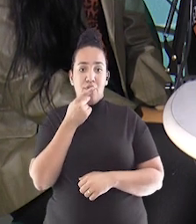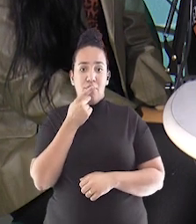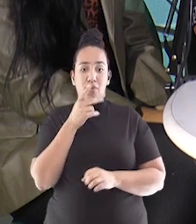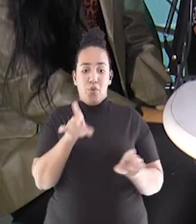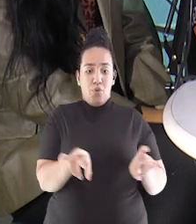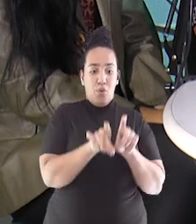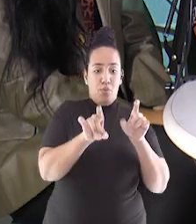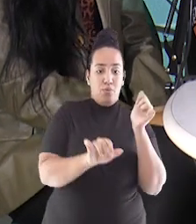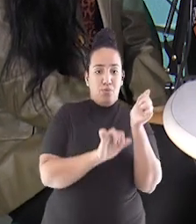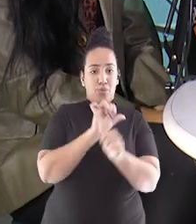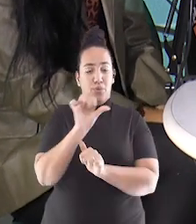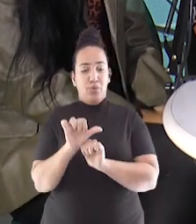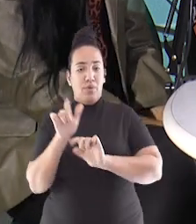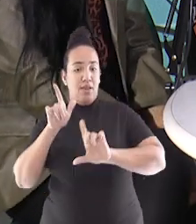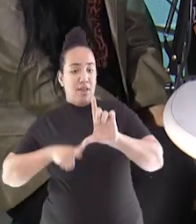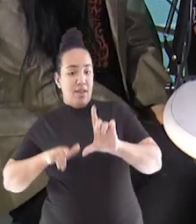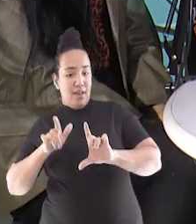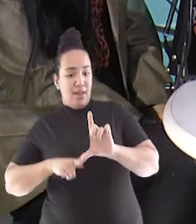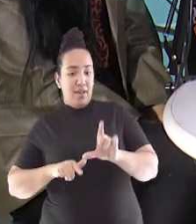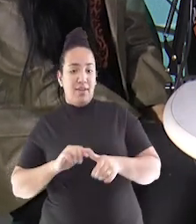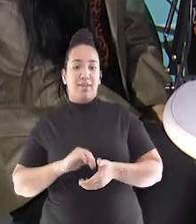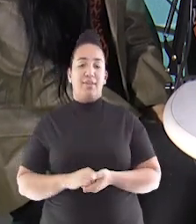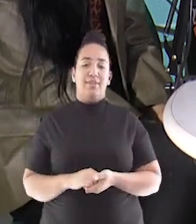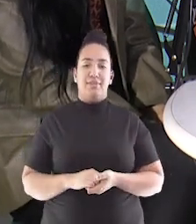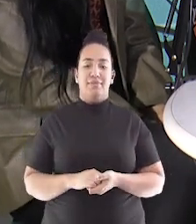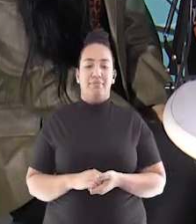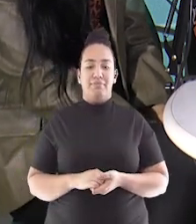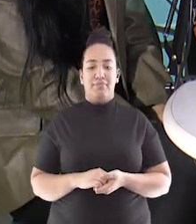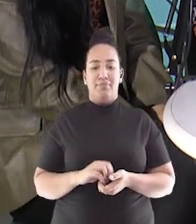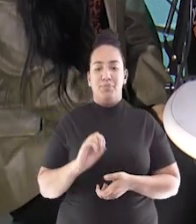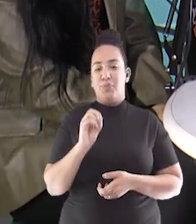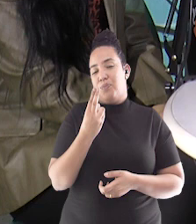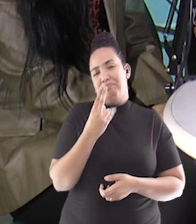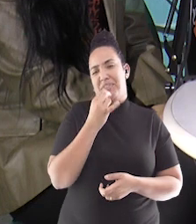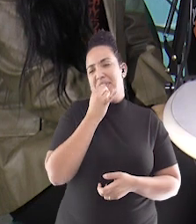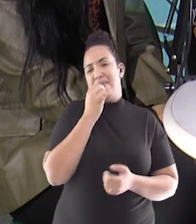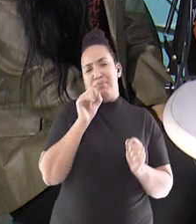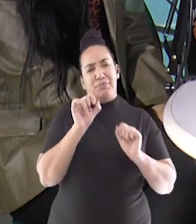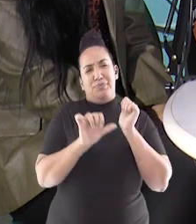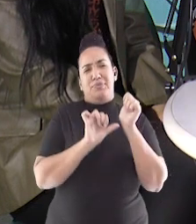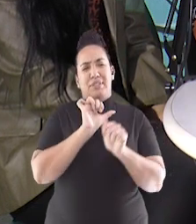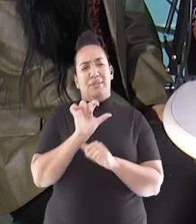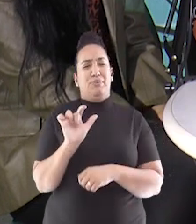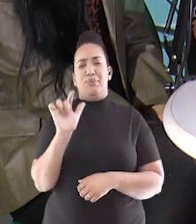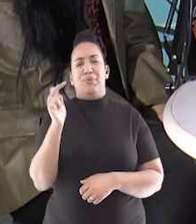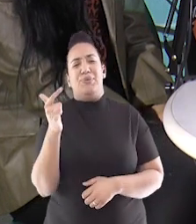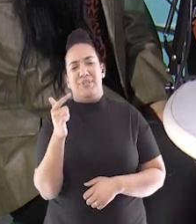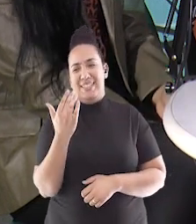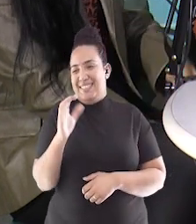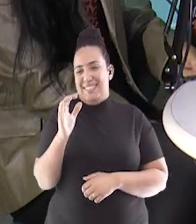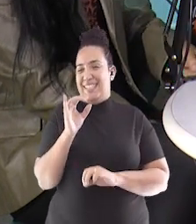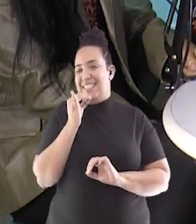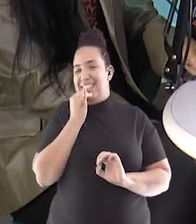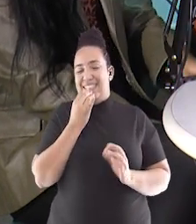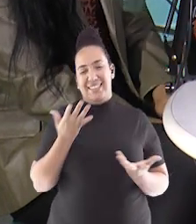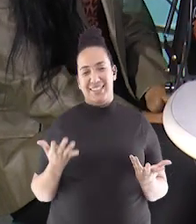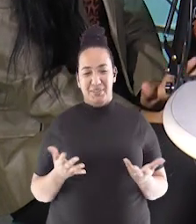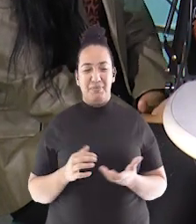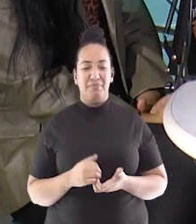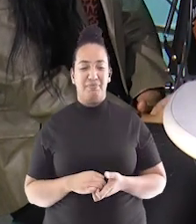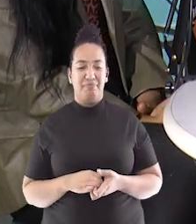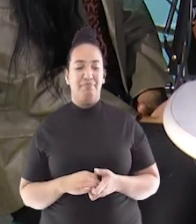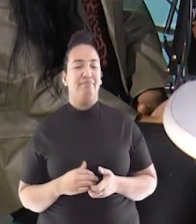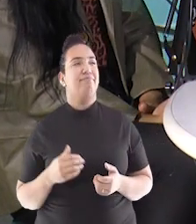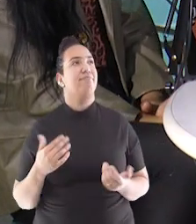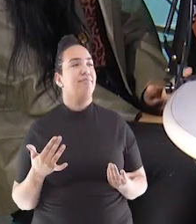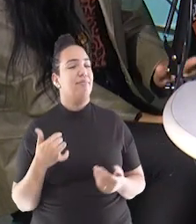computação para letras, sabe? Nossa, gente. E ainda poderia ir para outra coisa, sei lá, ciências, né? Que você adorou ciências. Mas como é que fala?